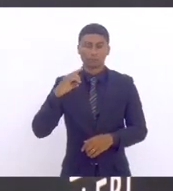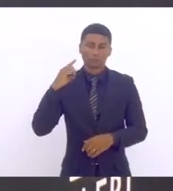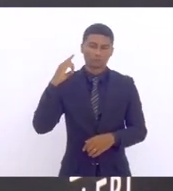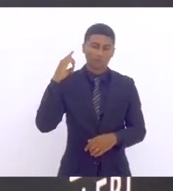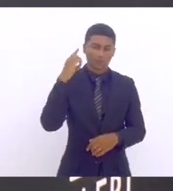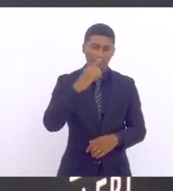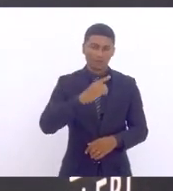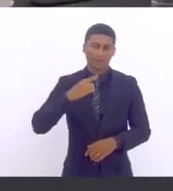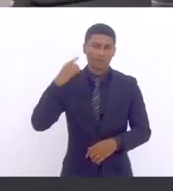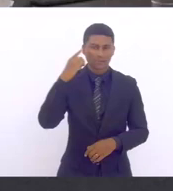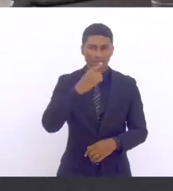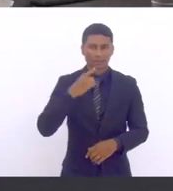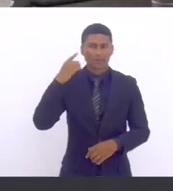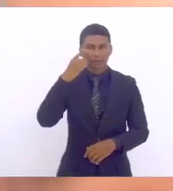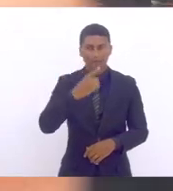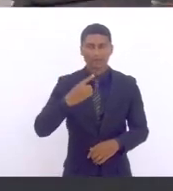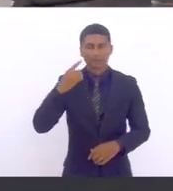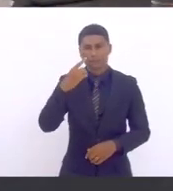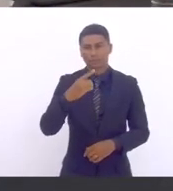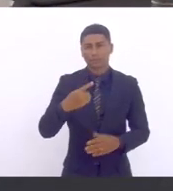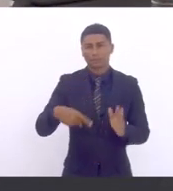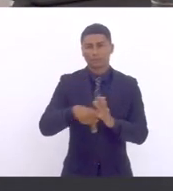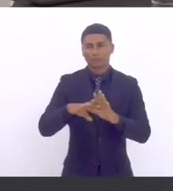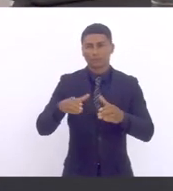negra, rubro-negra.